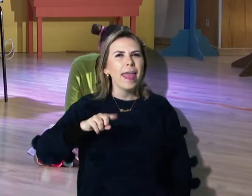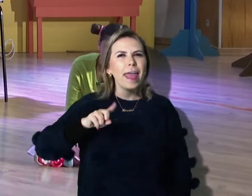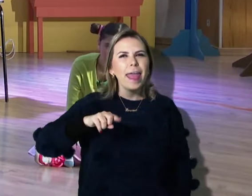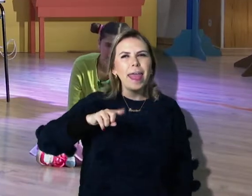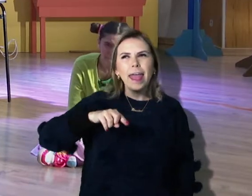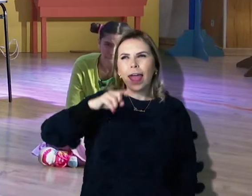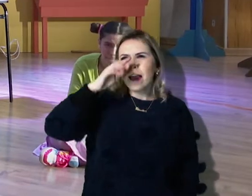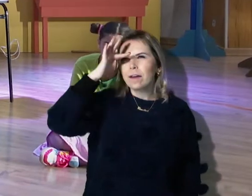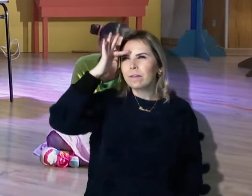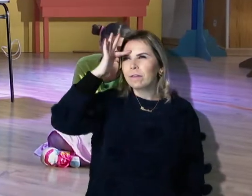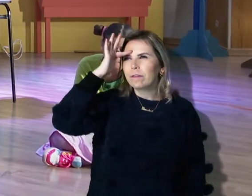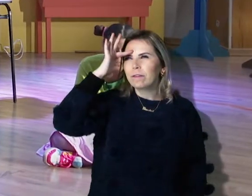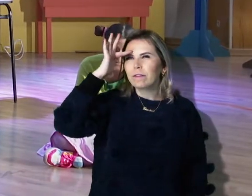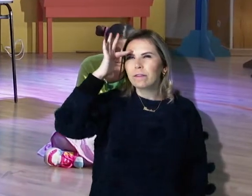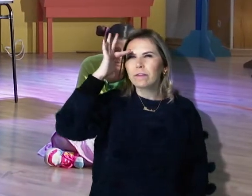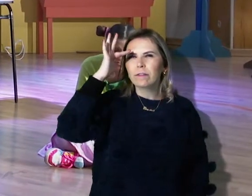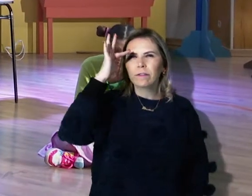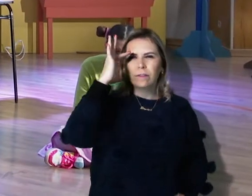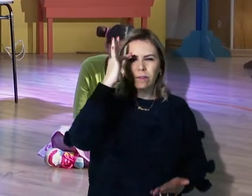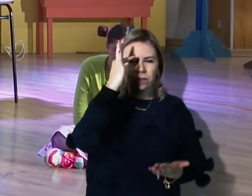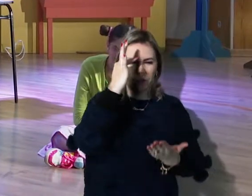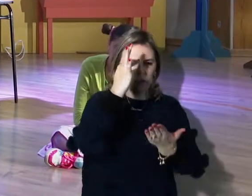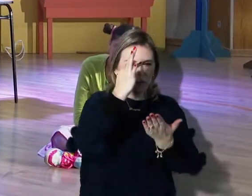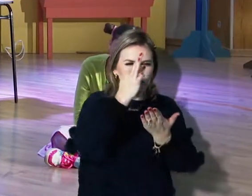É isso.